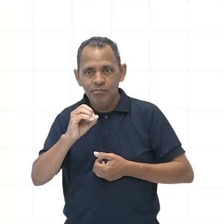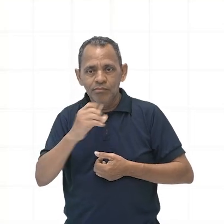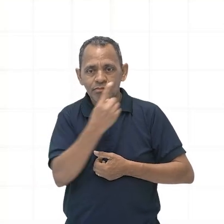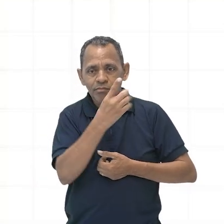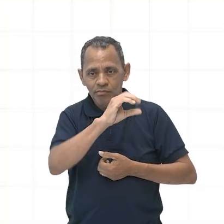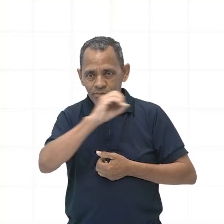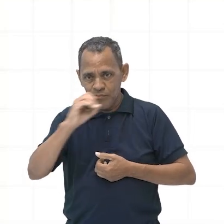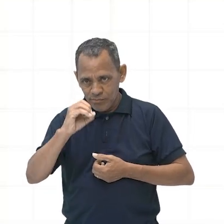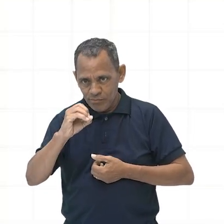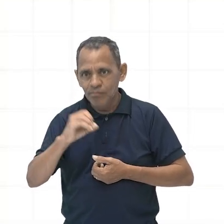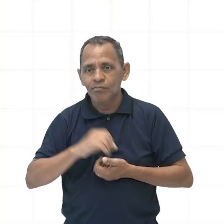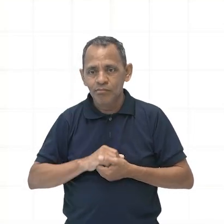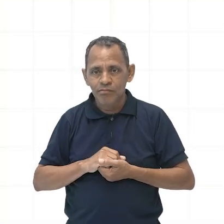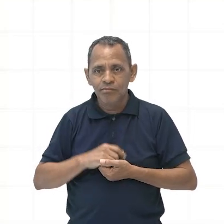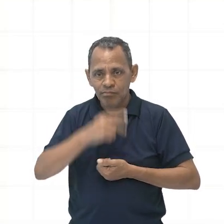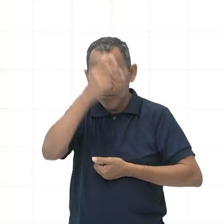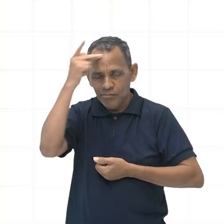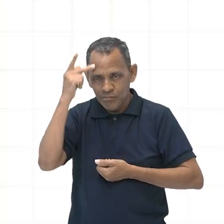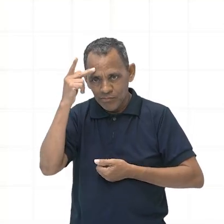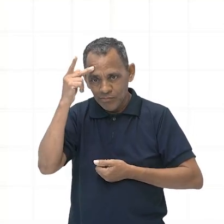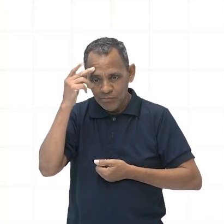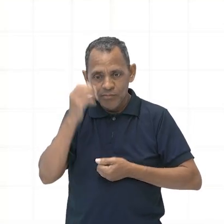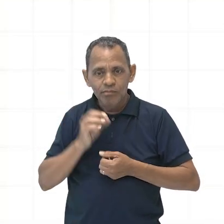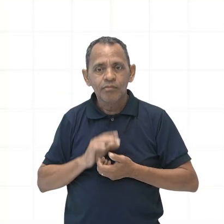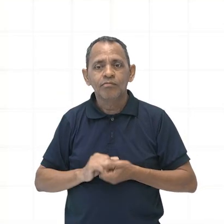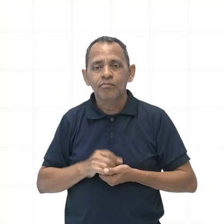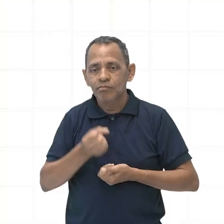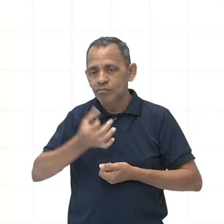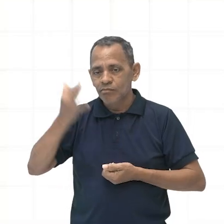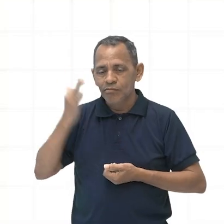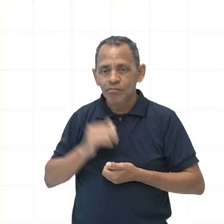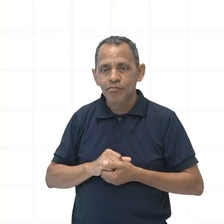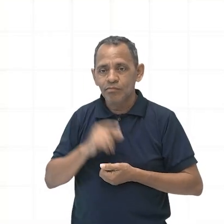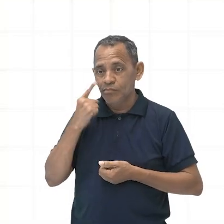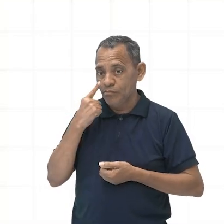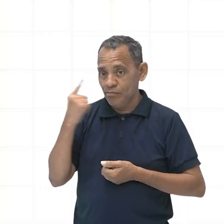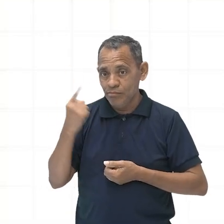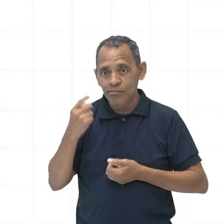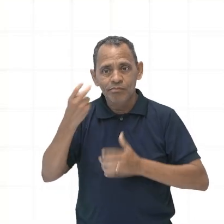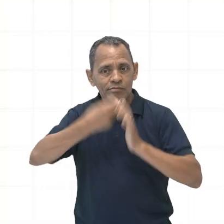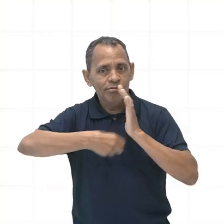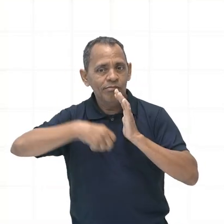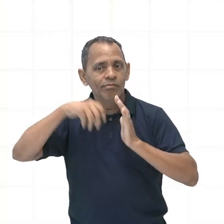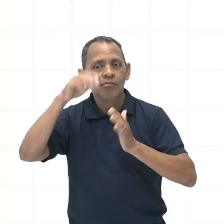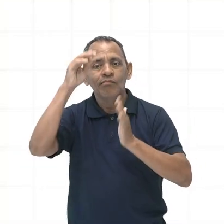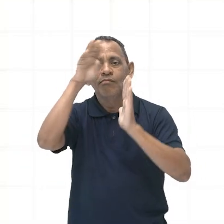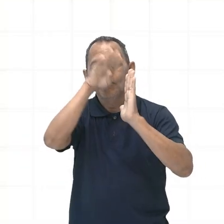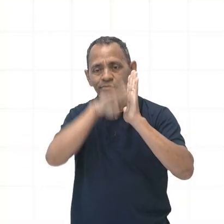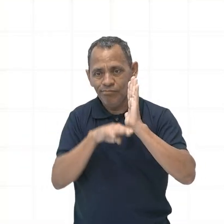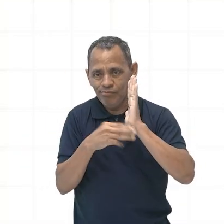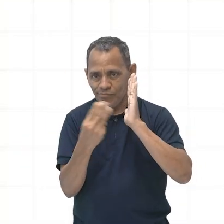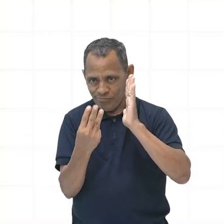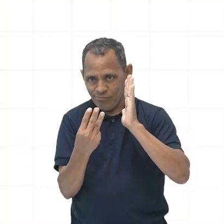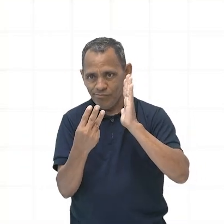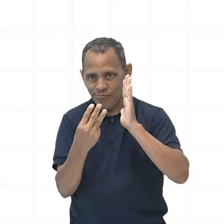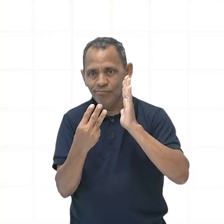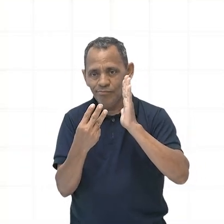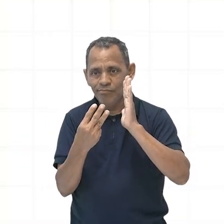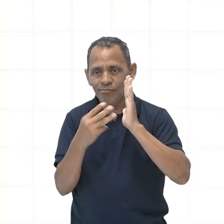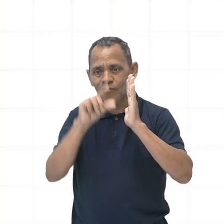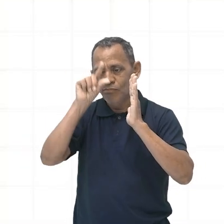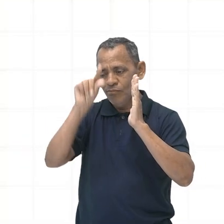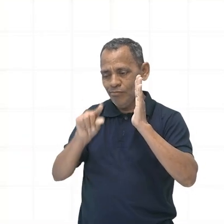Então, quando essa taxa é menor do que 3, observe que o nível é bem